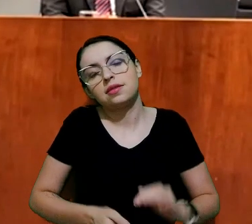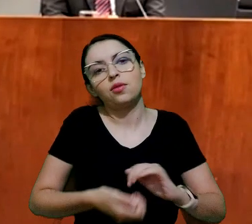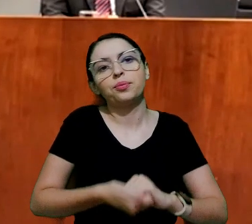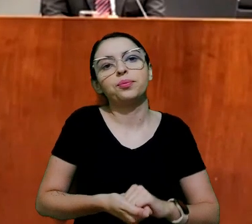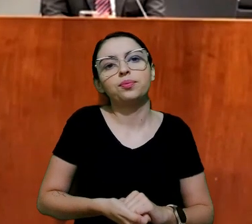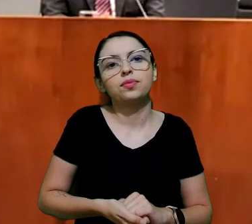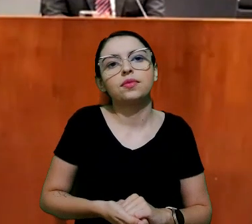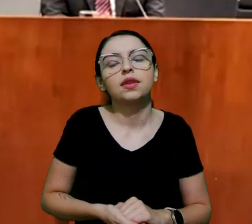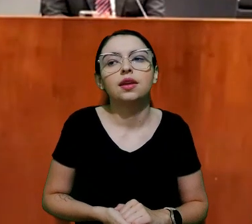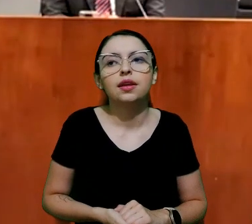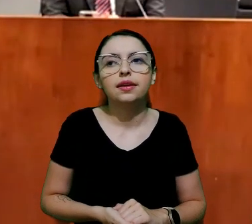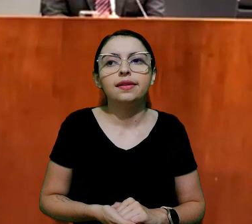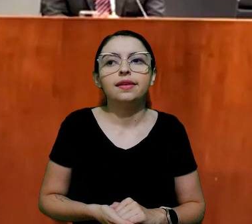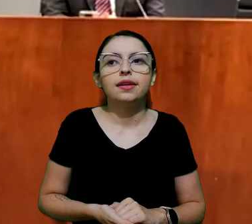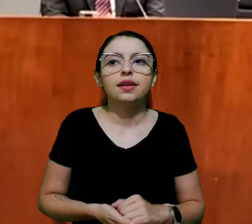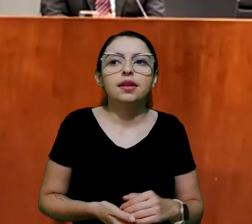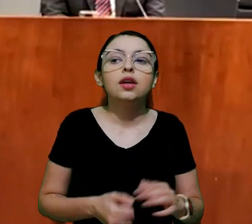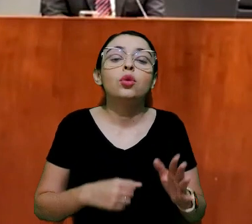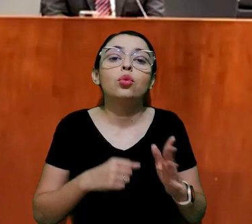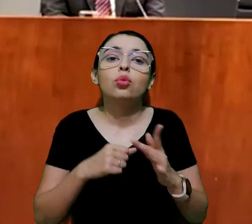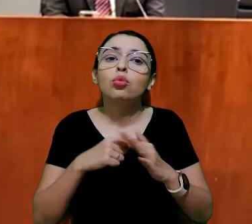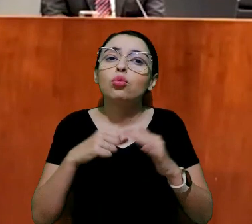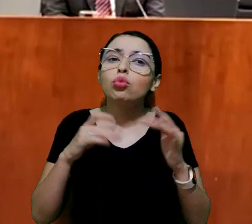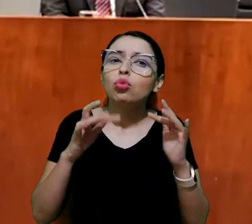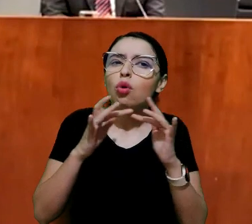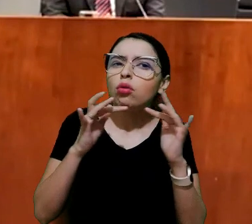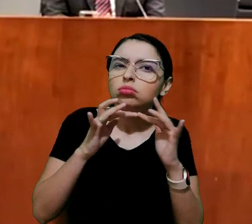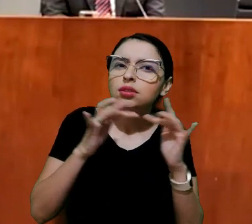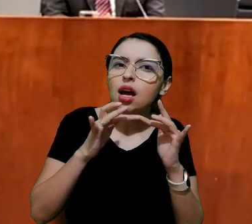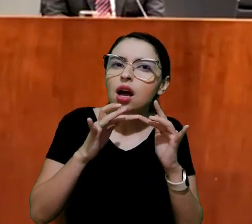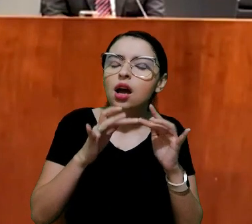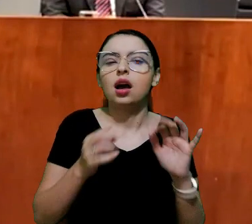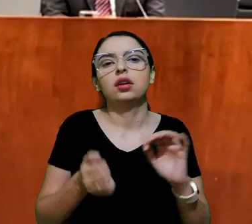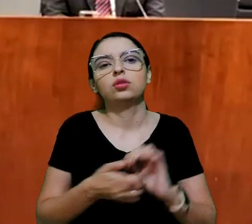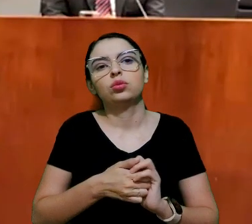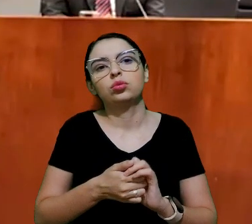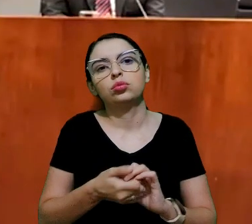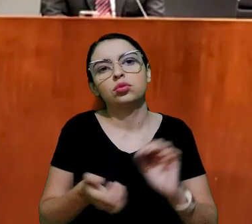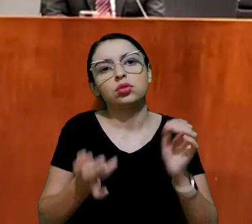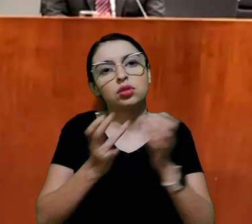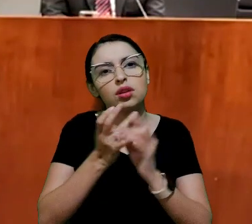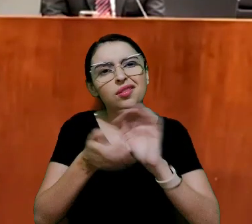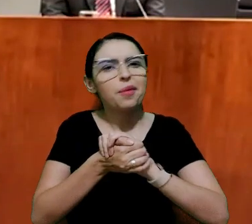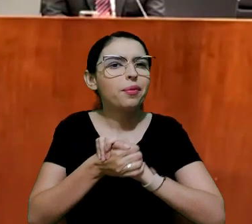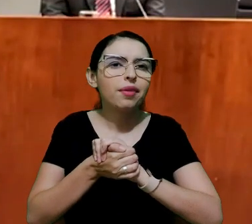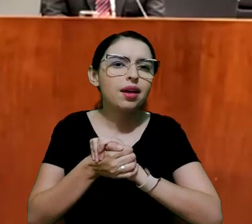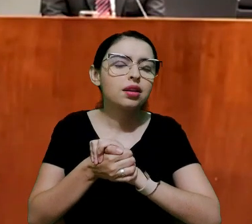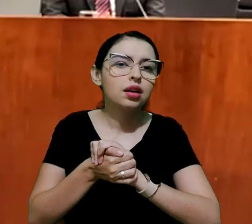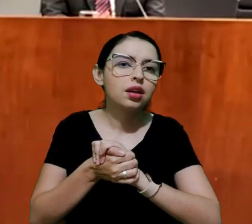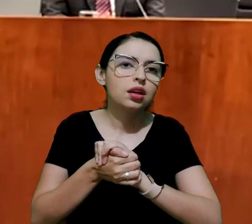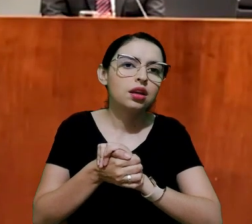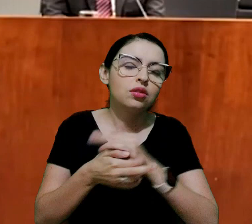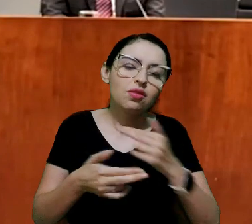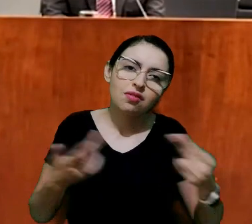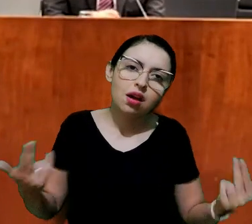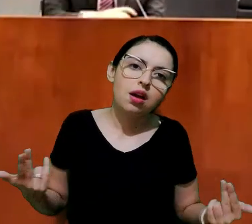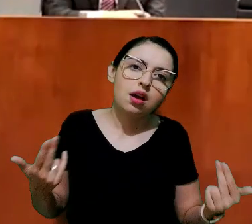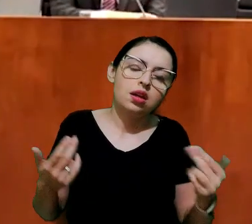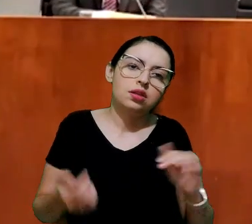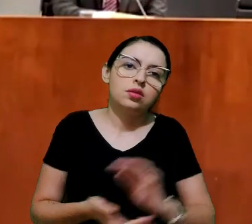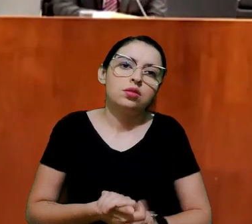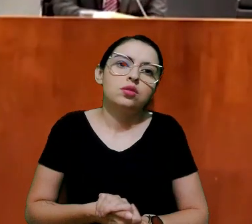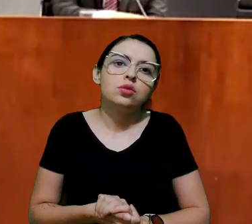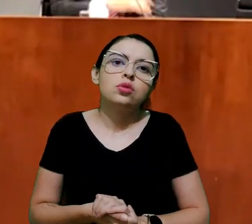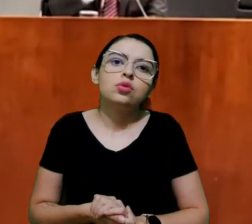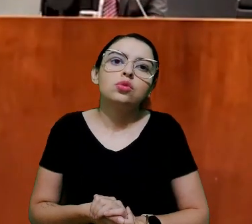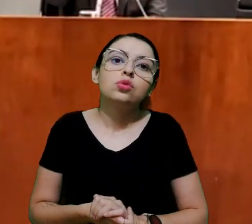questão da afetividade, de colocar o cônjuge e também o companheiro, agora pela repercussão geral 809, recente do Supremo